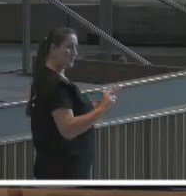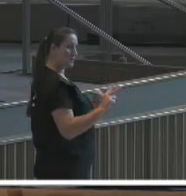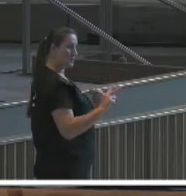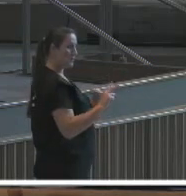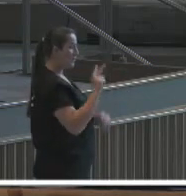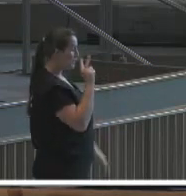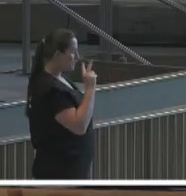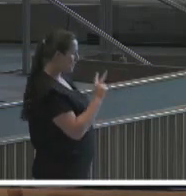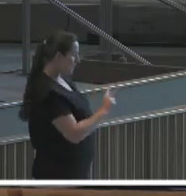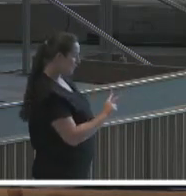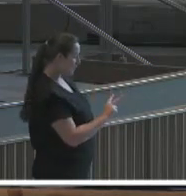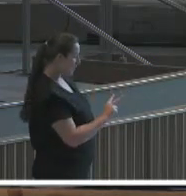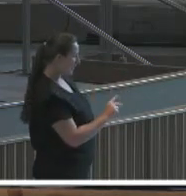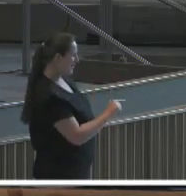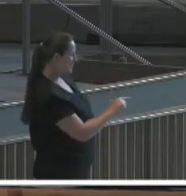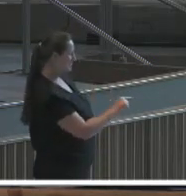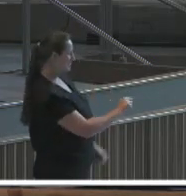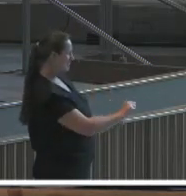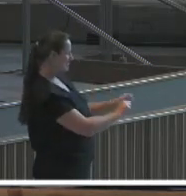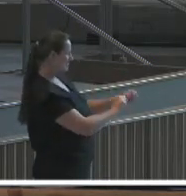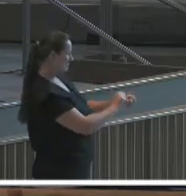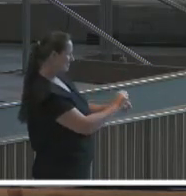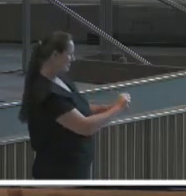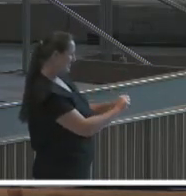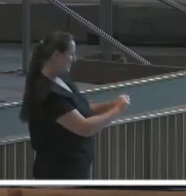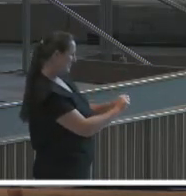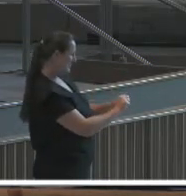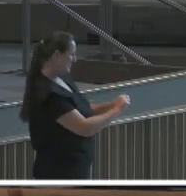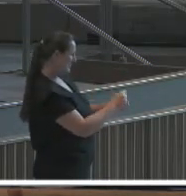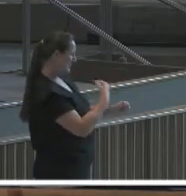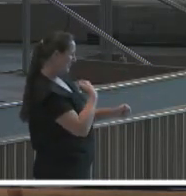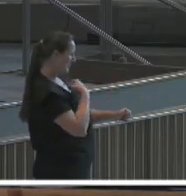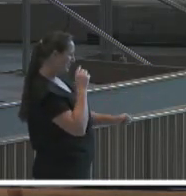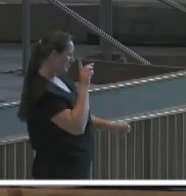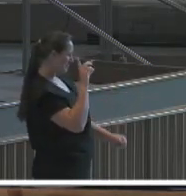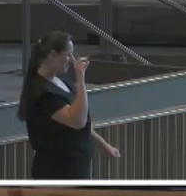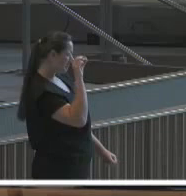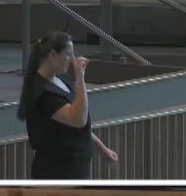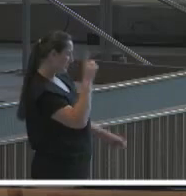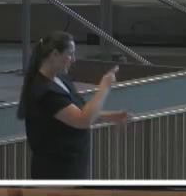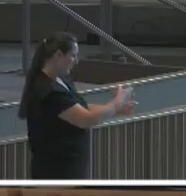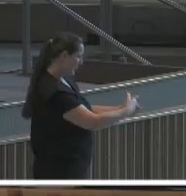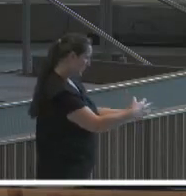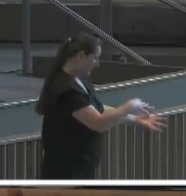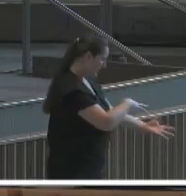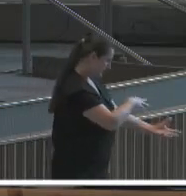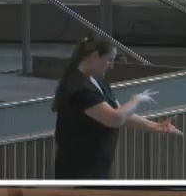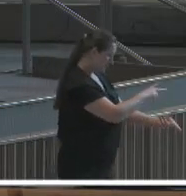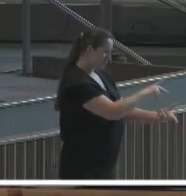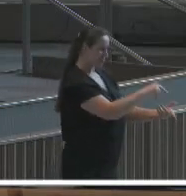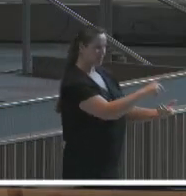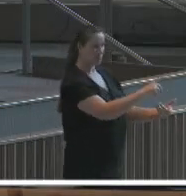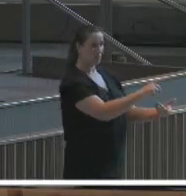gente trocá-lo por coisas que não valem nada.